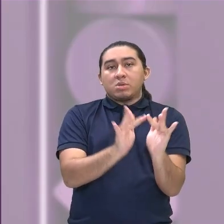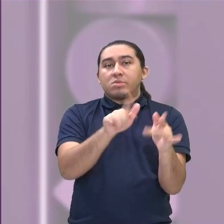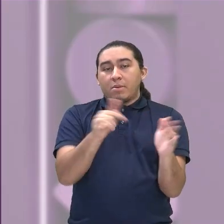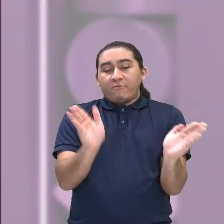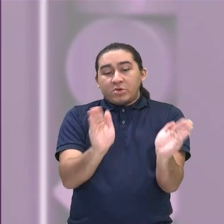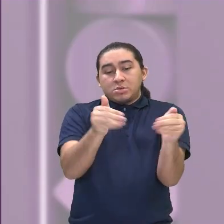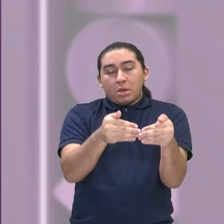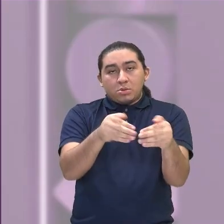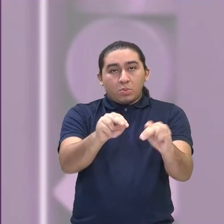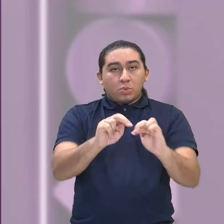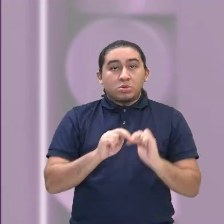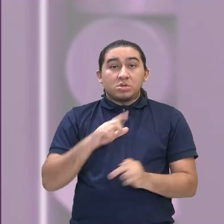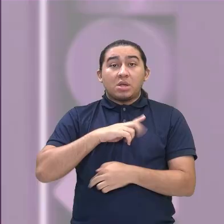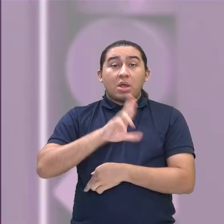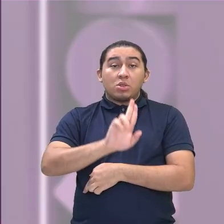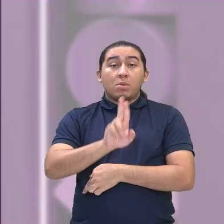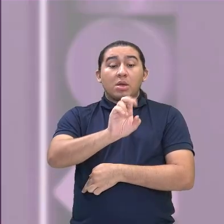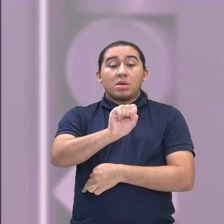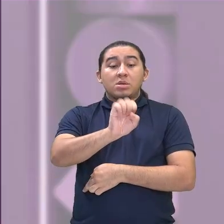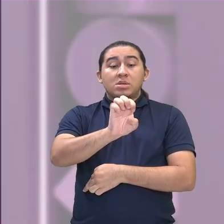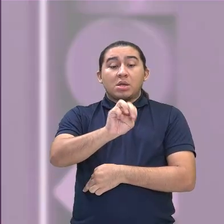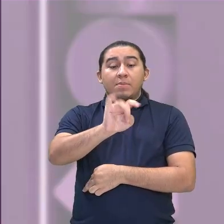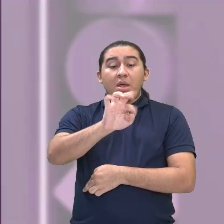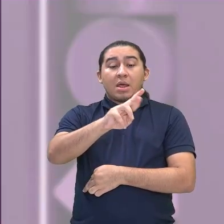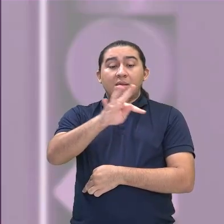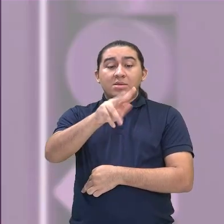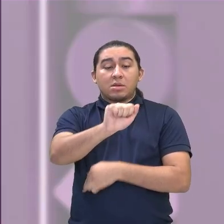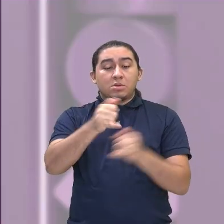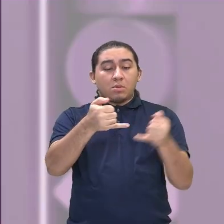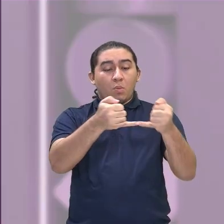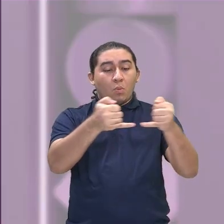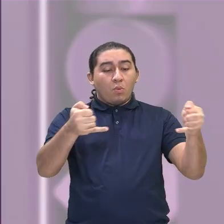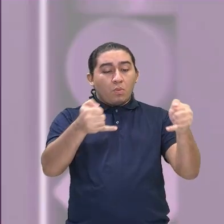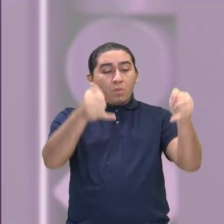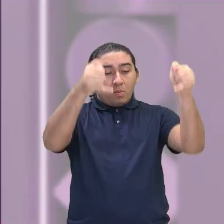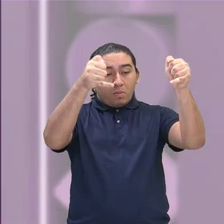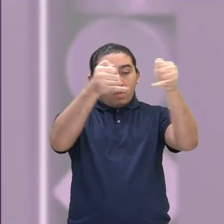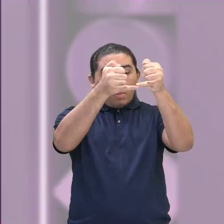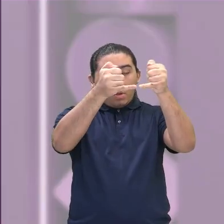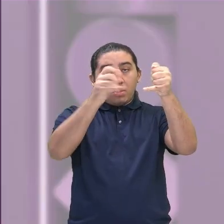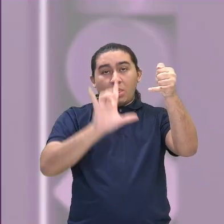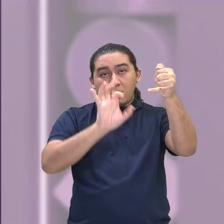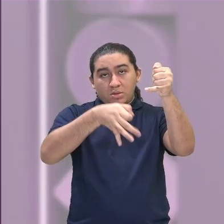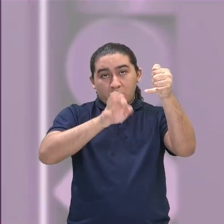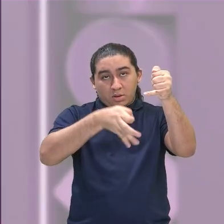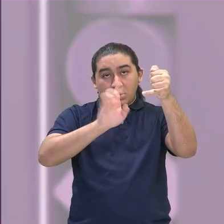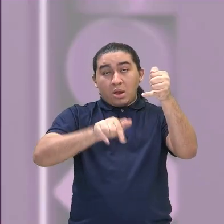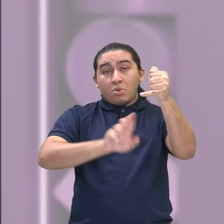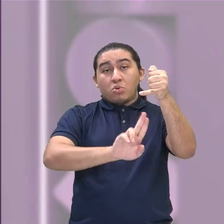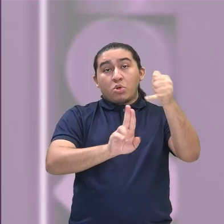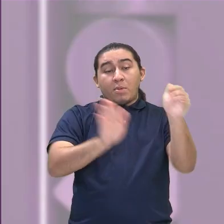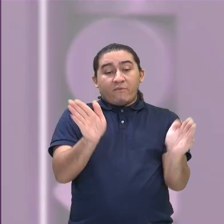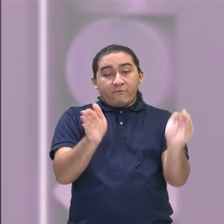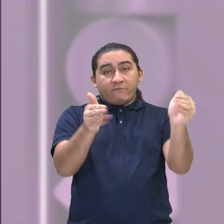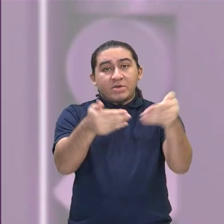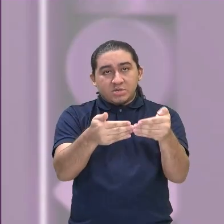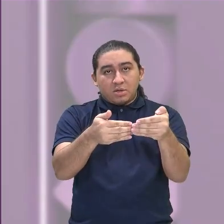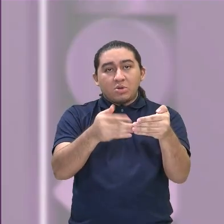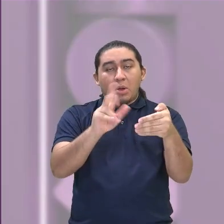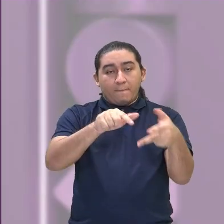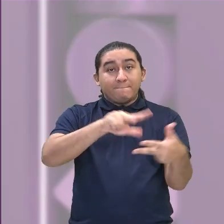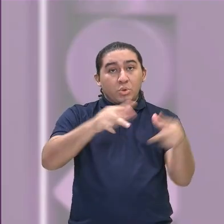por semi-retas. Então, toda linha poligonal, onde todos os pontos se encontram, isso forma um